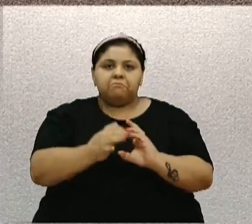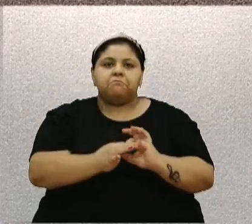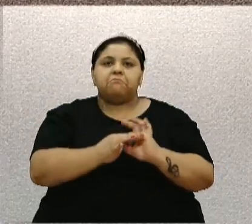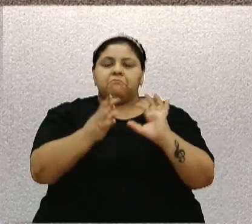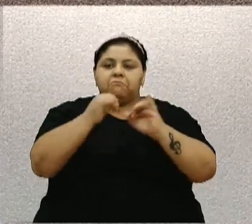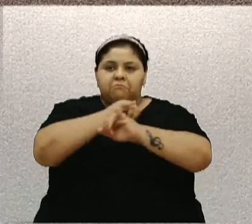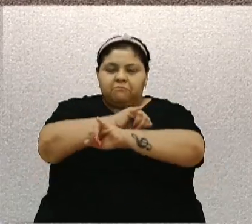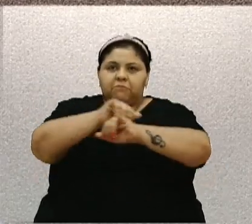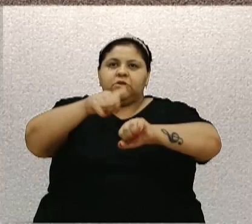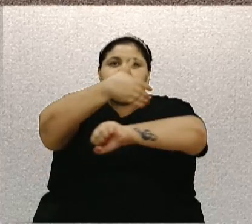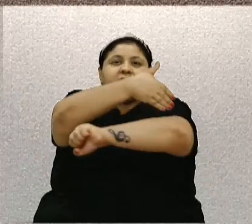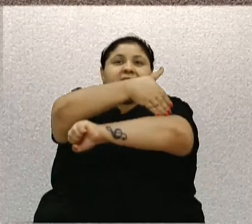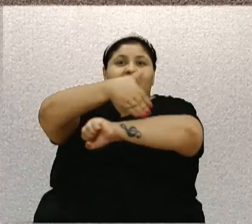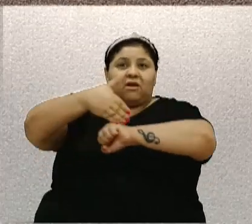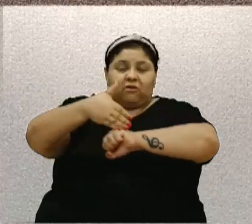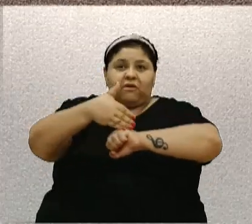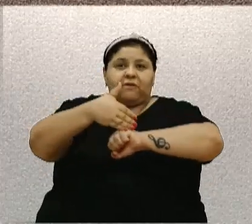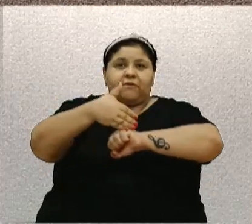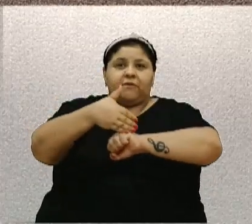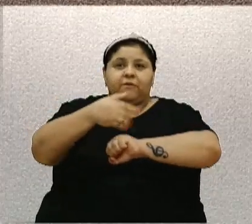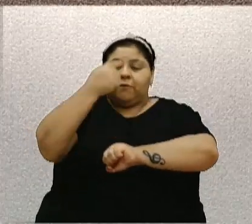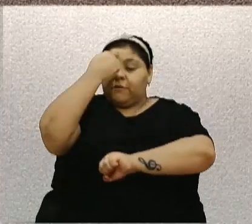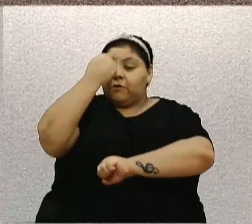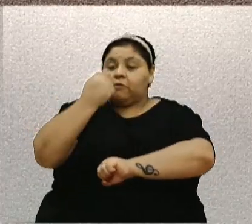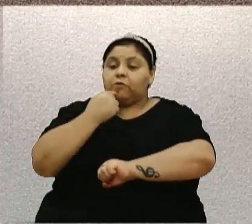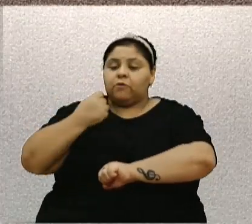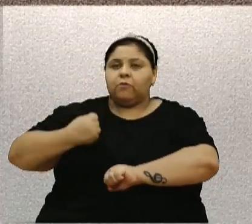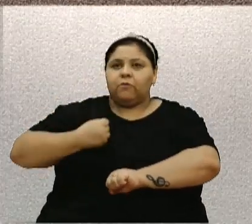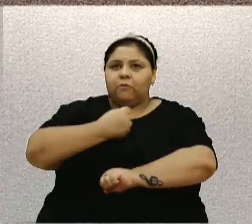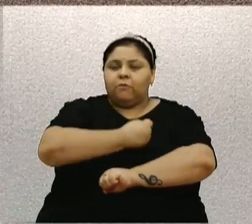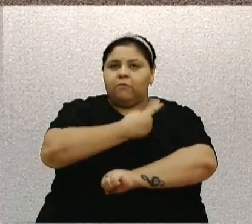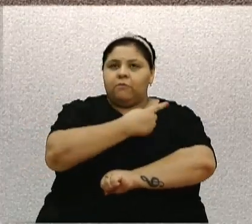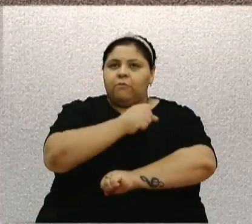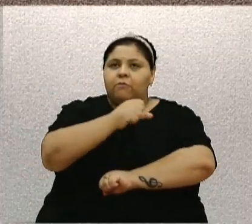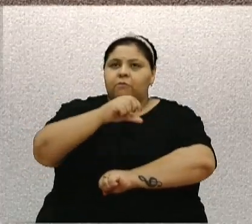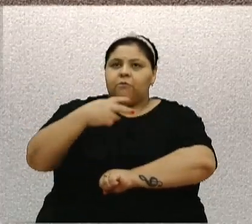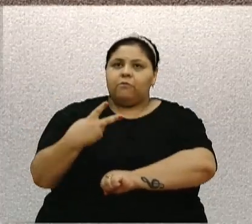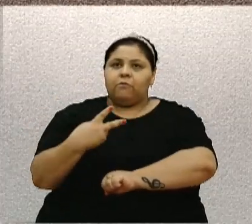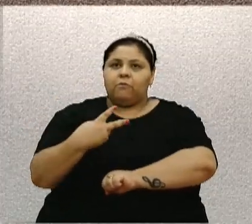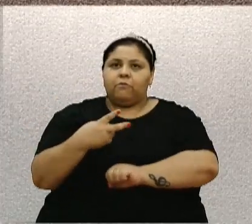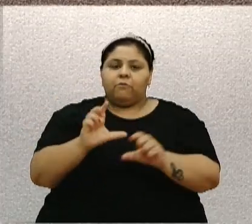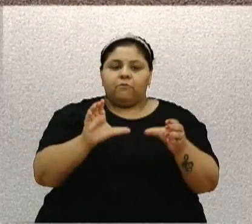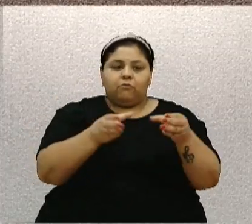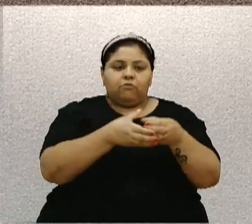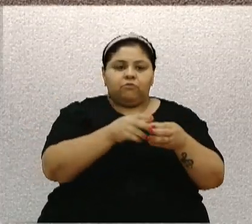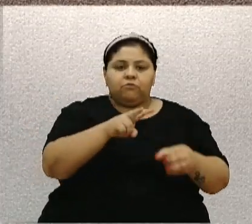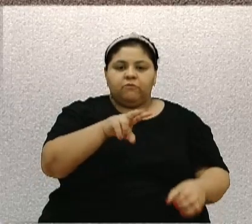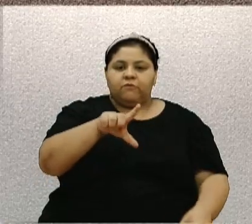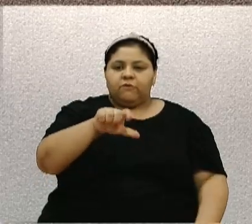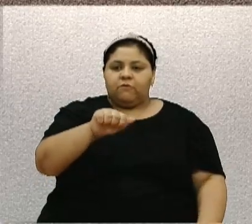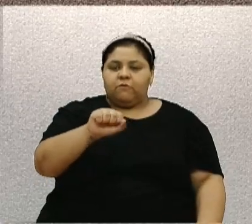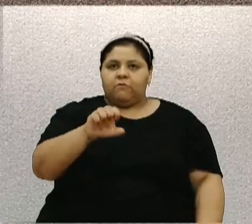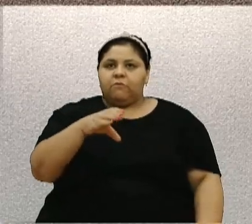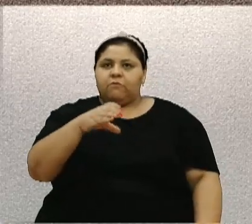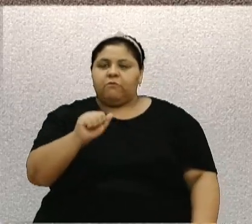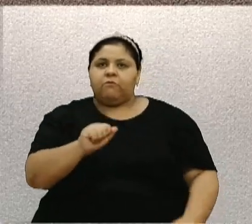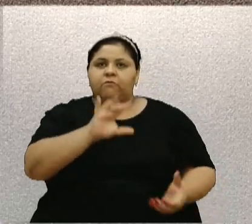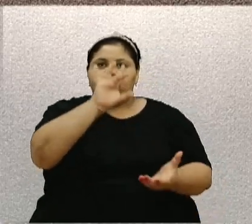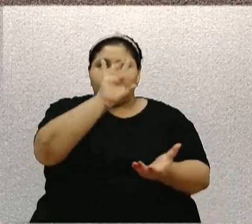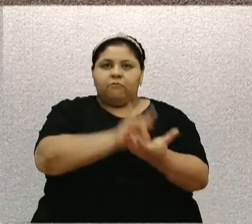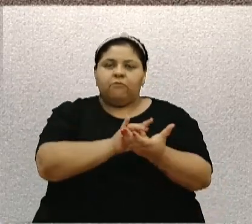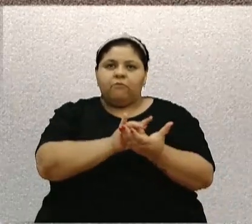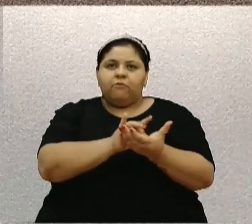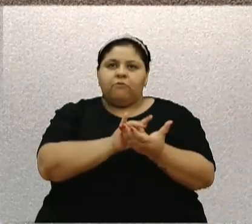informando que a via em questão, identificada sob o número 182, no distrito de Vila Seca, foi regularizada pela